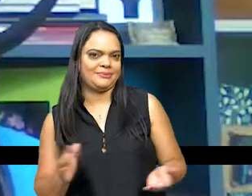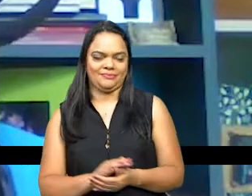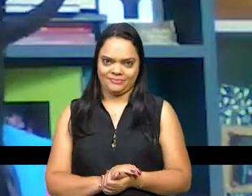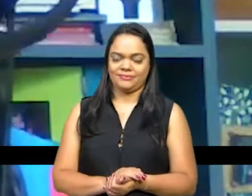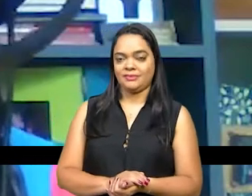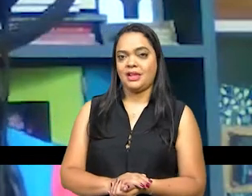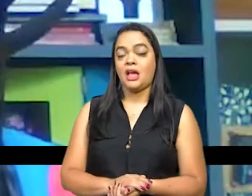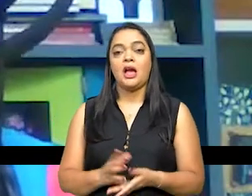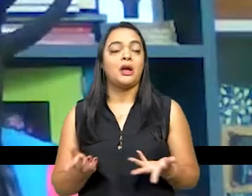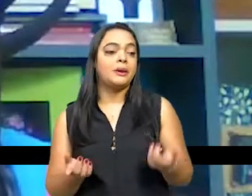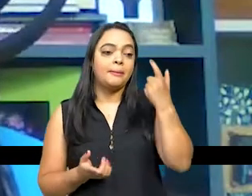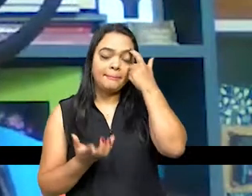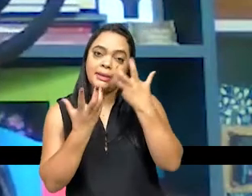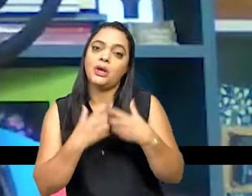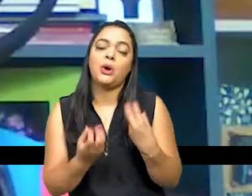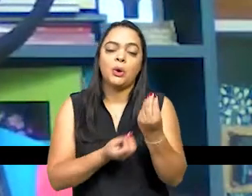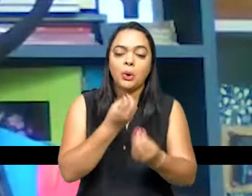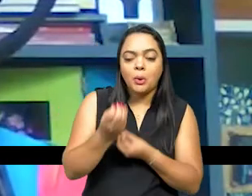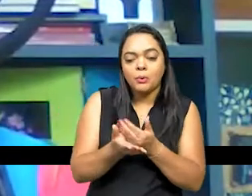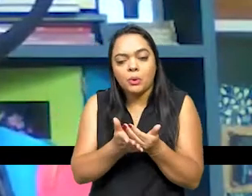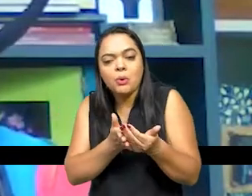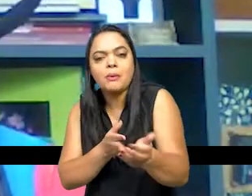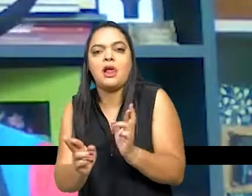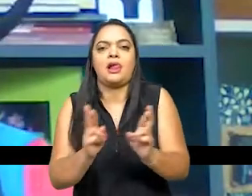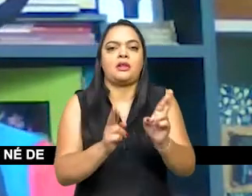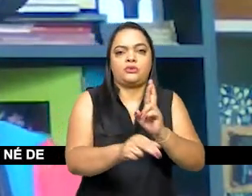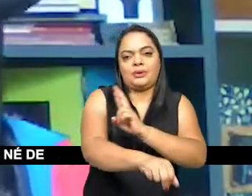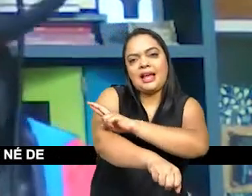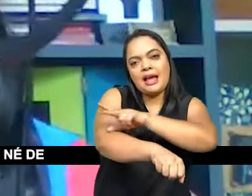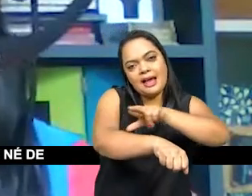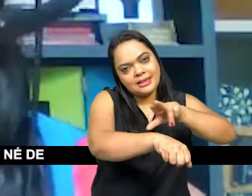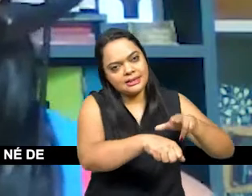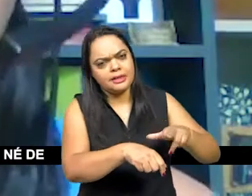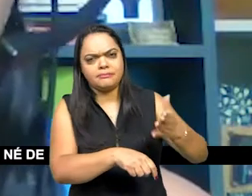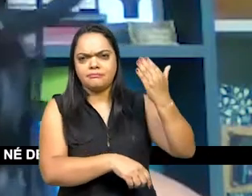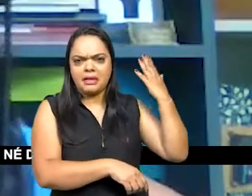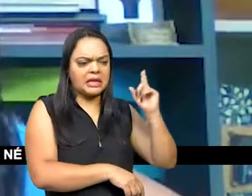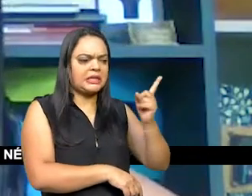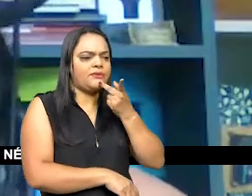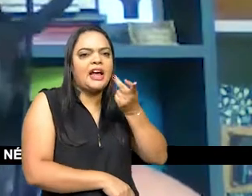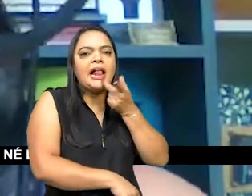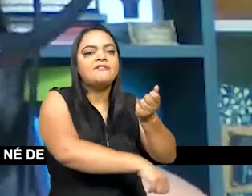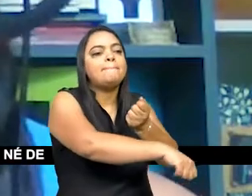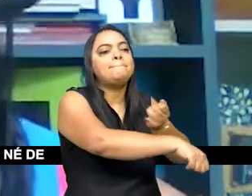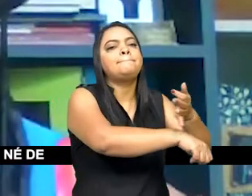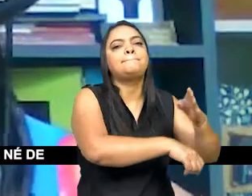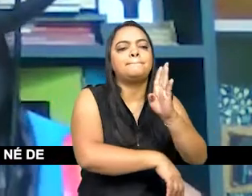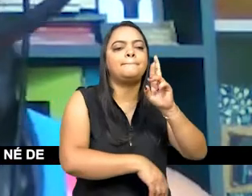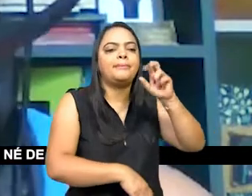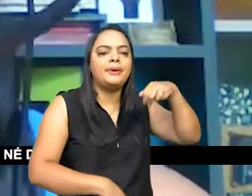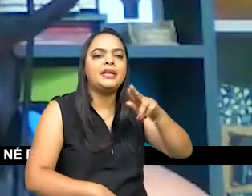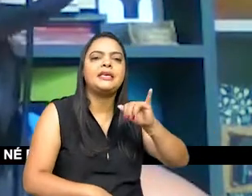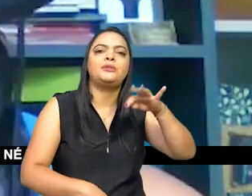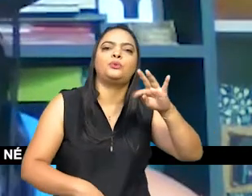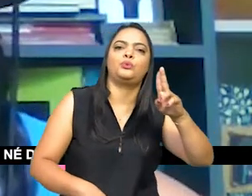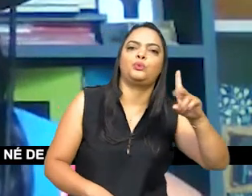né, de como a gente construiu as relações raciais no nosso país. Embora a época não se chamasse branquitude, não se desse esse nome, não se pensasse